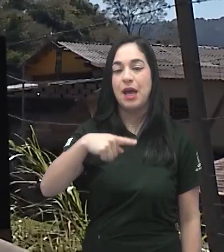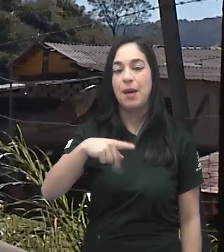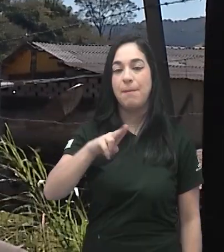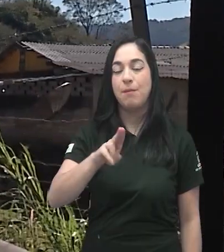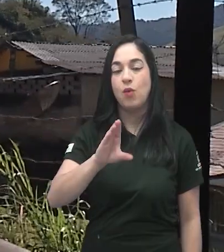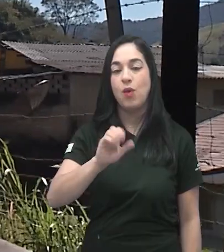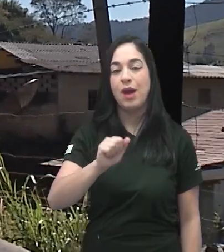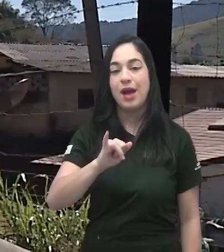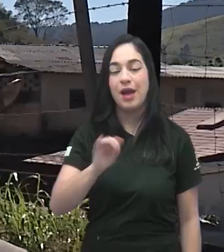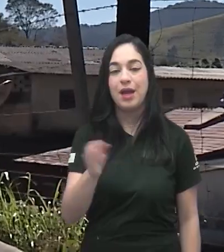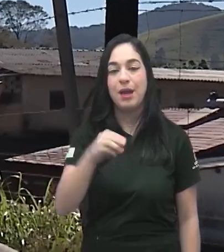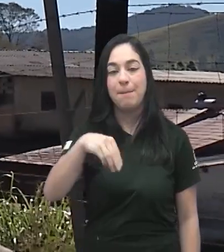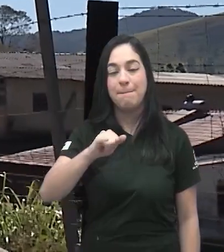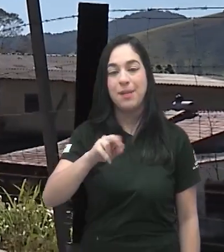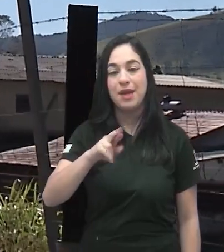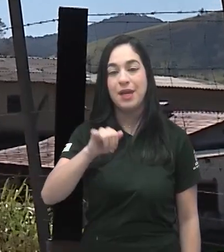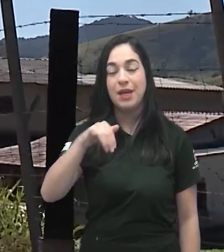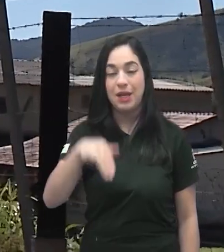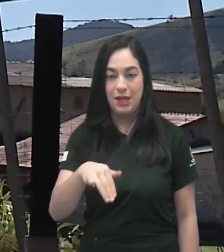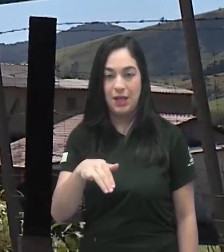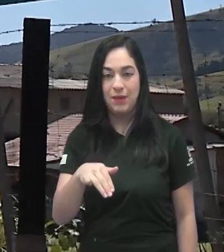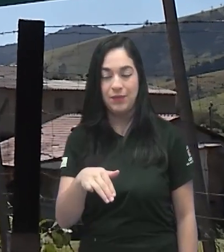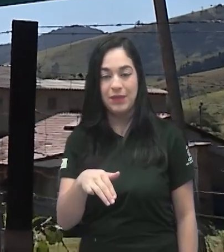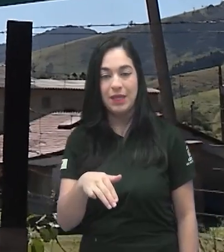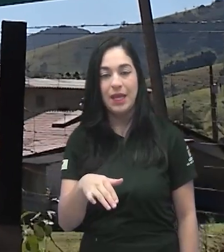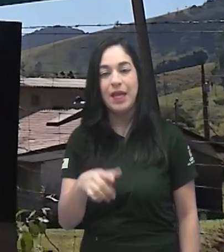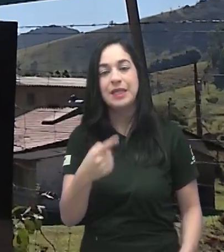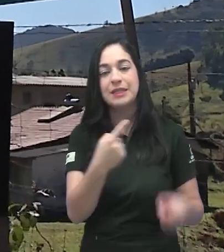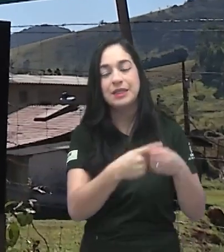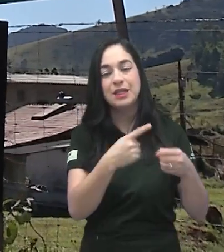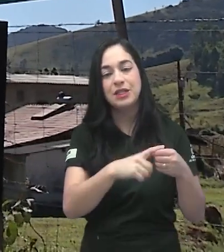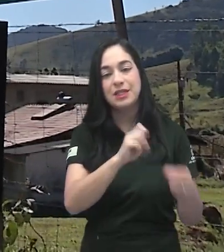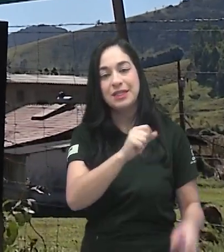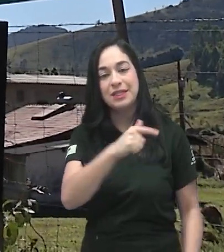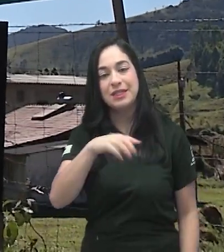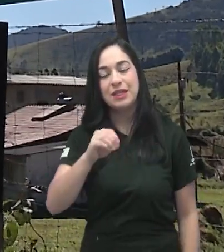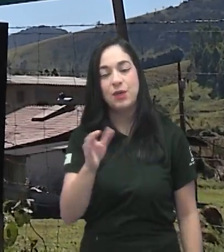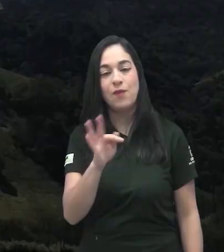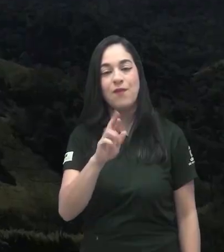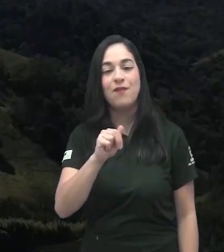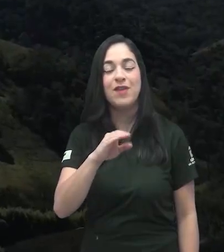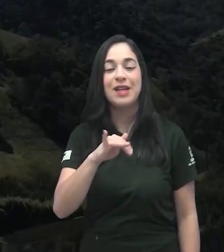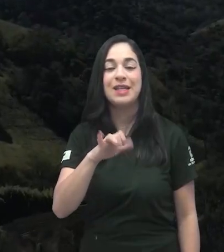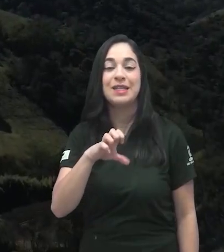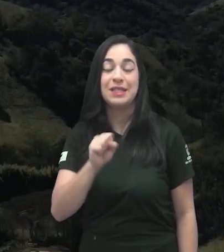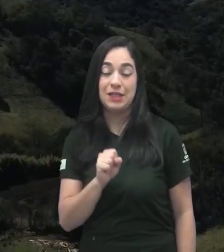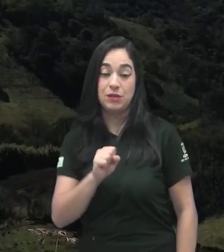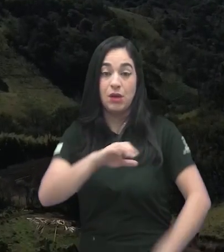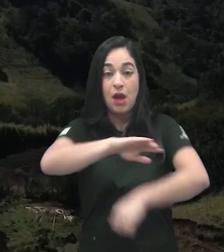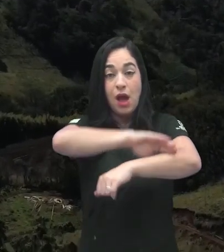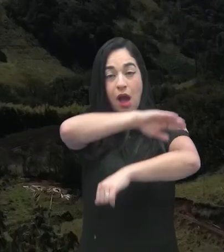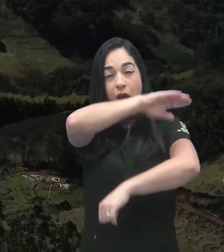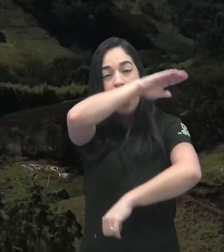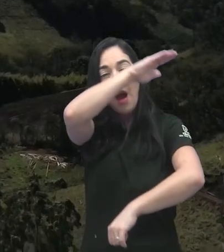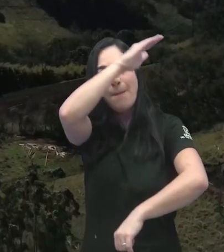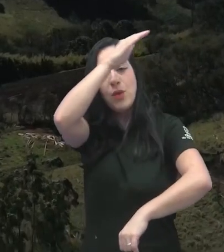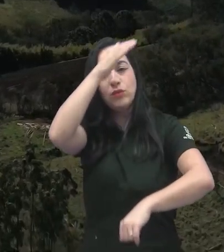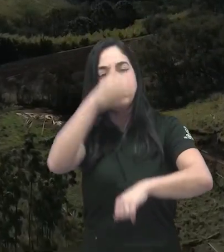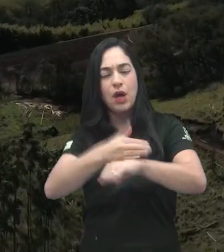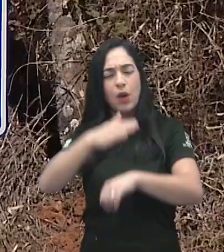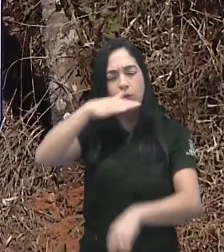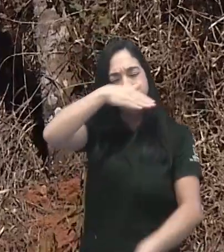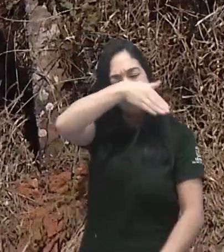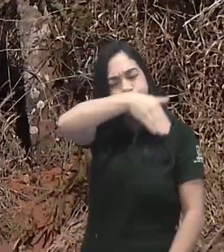A cidade faz divisa com o distrito de São Francisco Xavier. As montanhas da Serra da